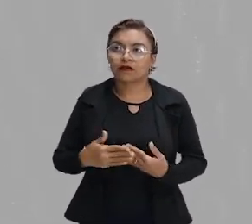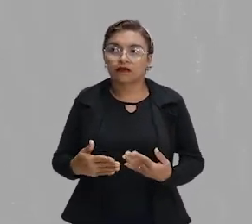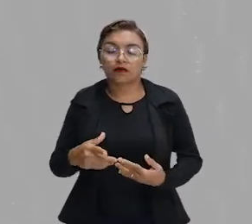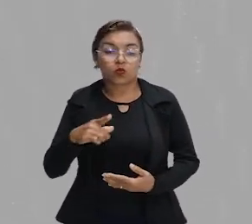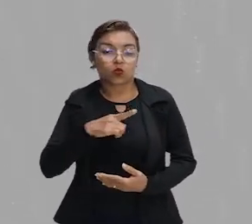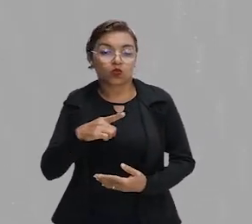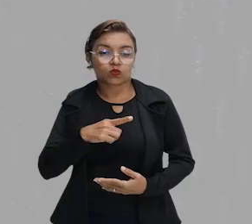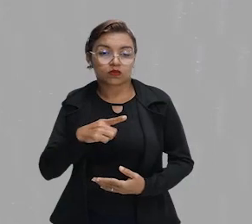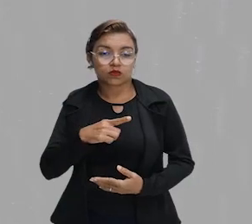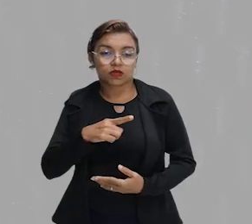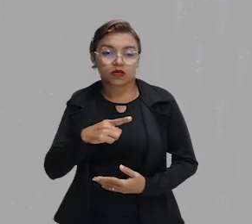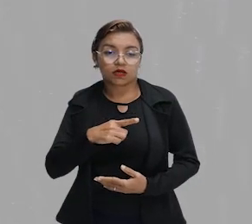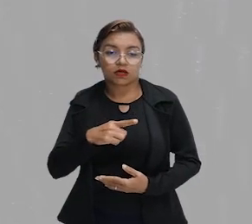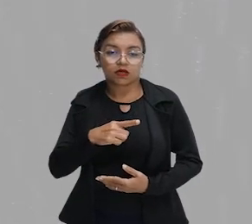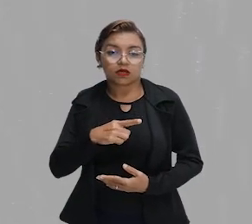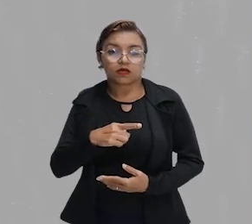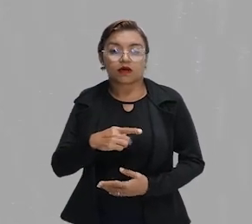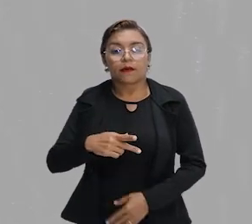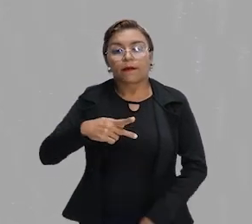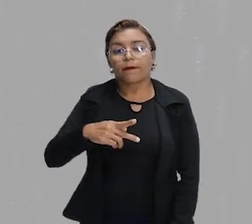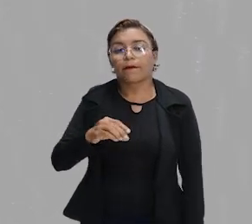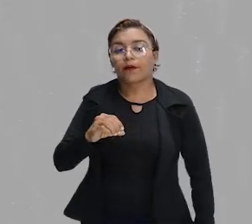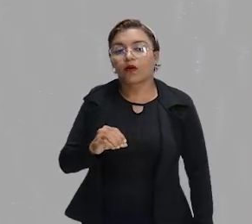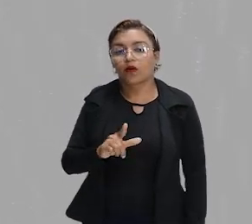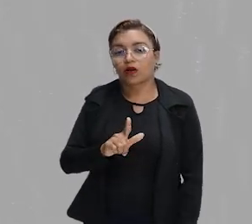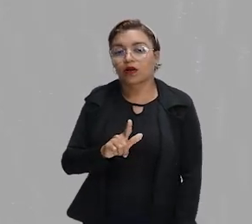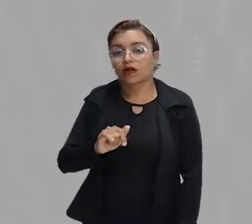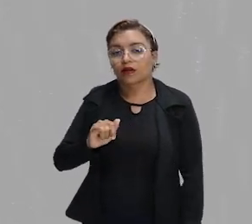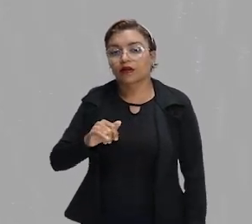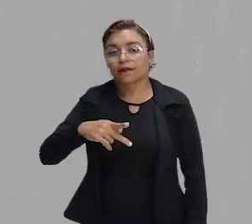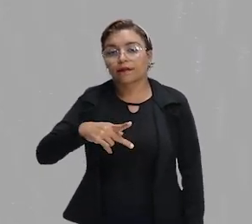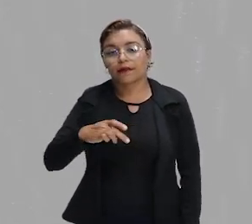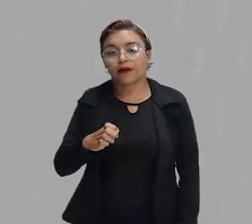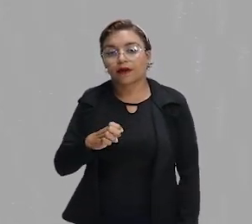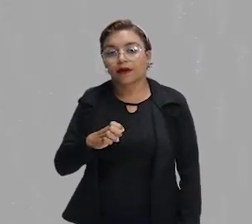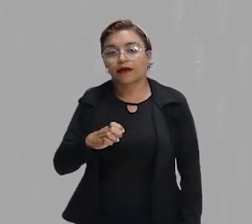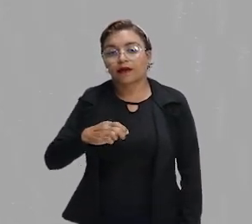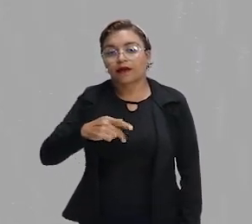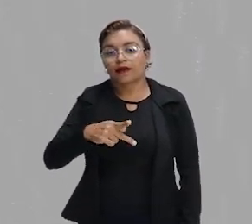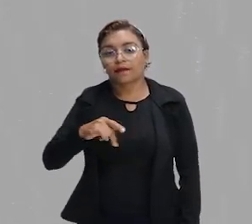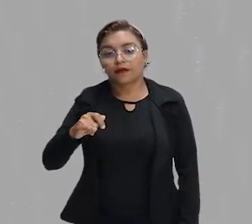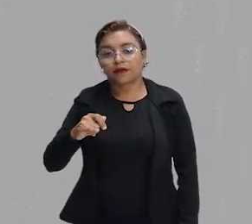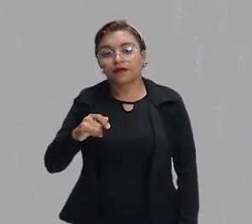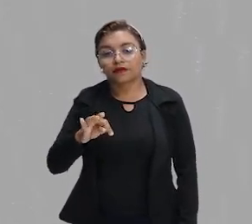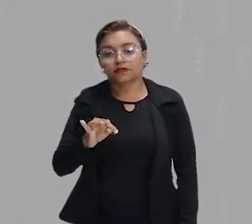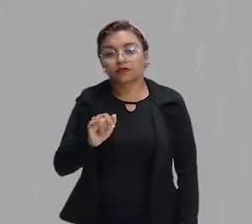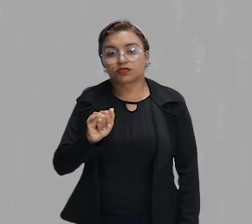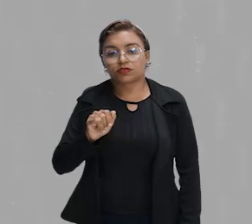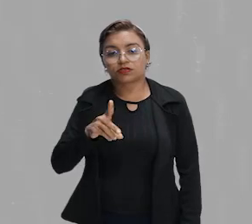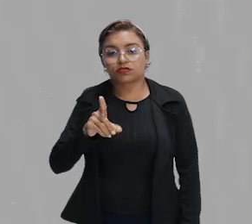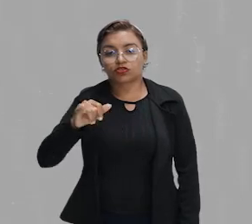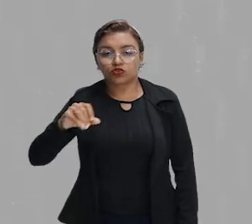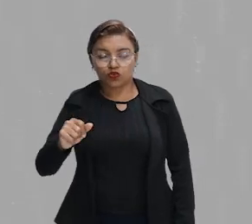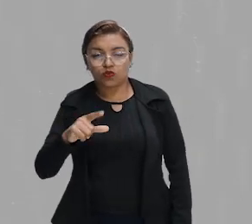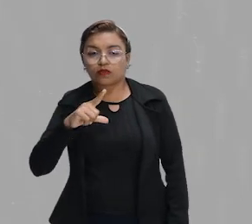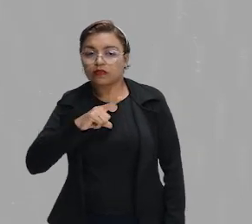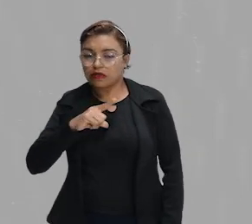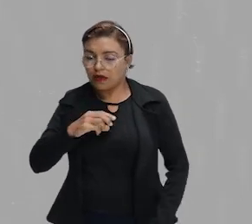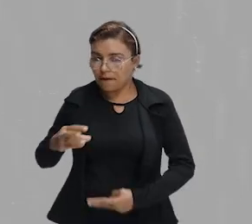nós temos o polipeptídeo finalizado, ou seja, a proteína. Nós sabemos que as proteínas